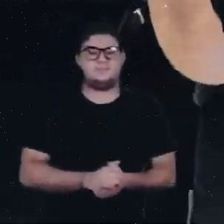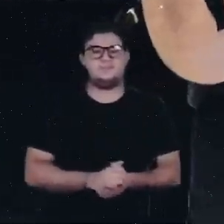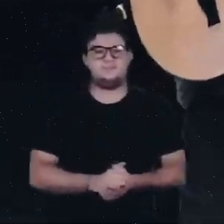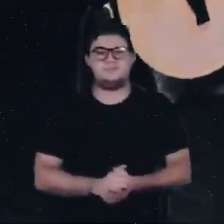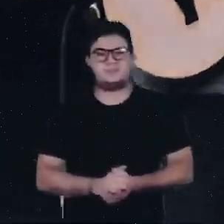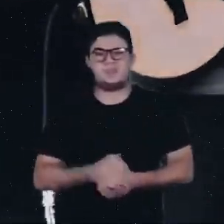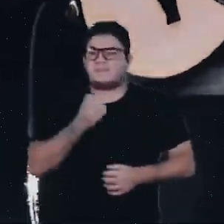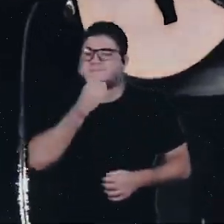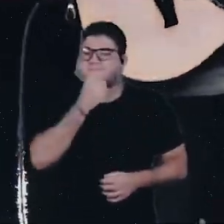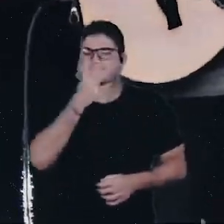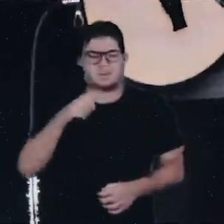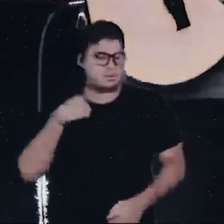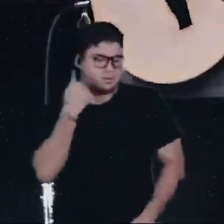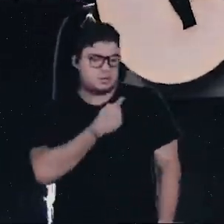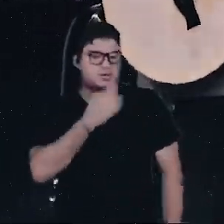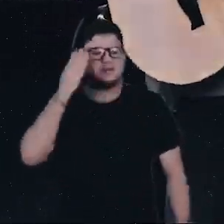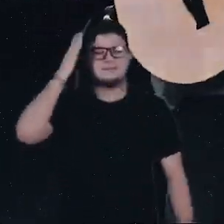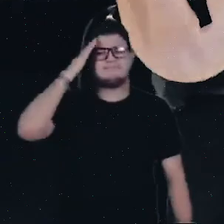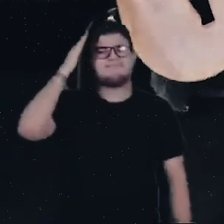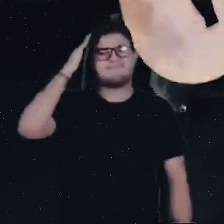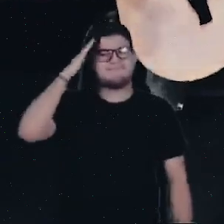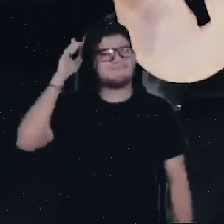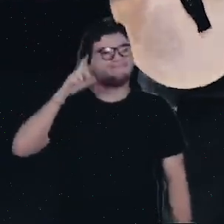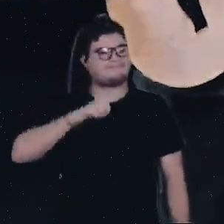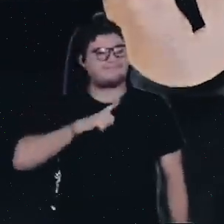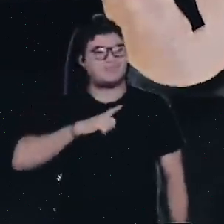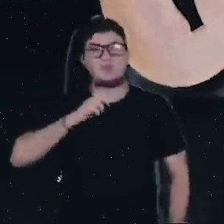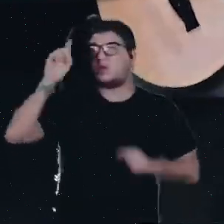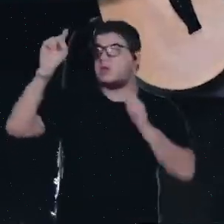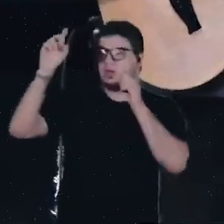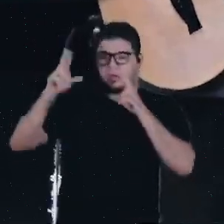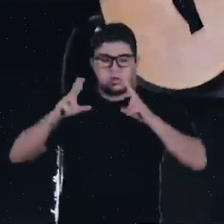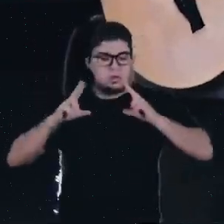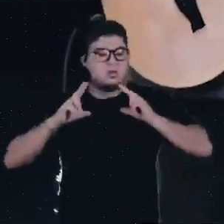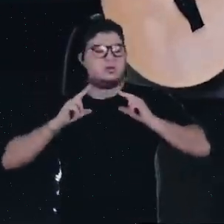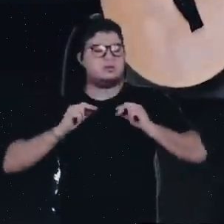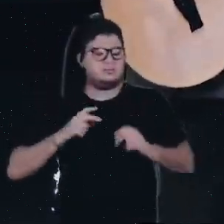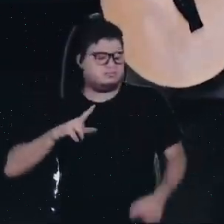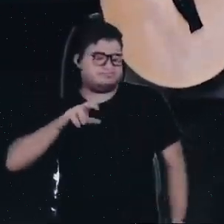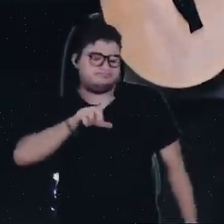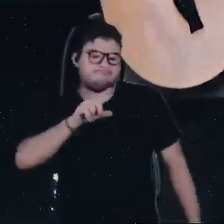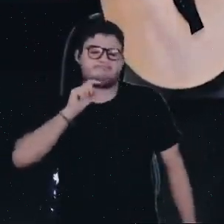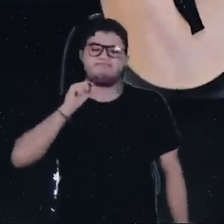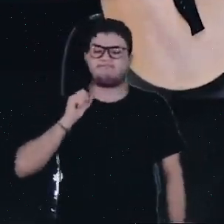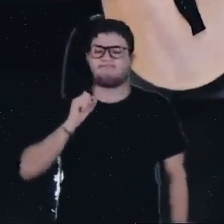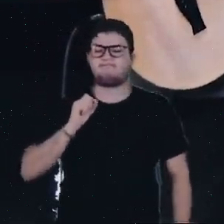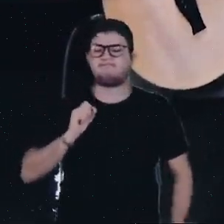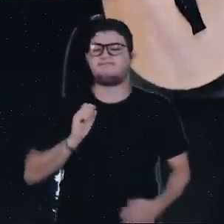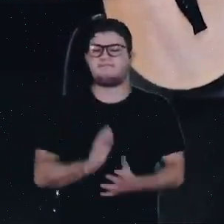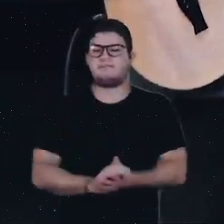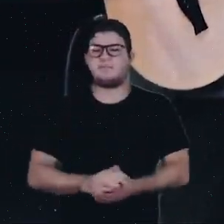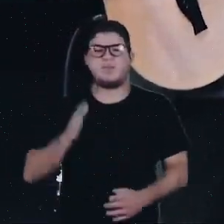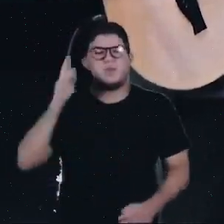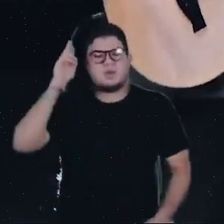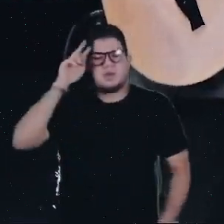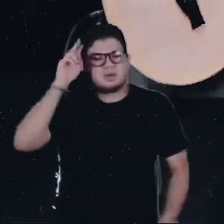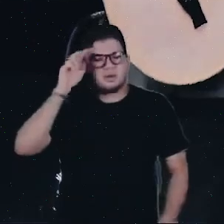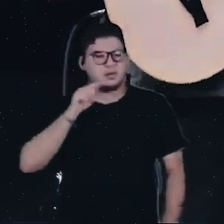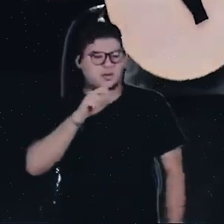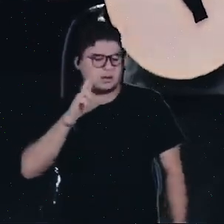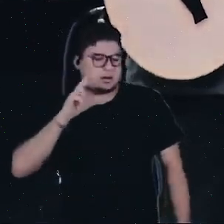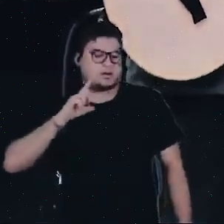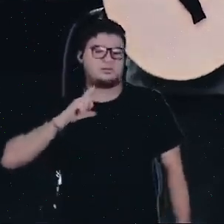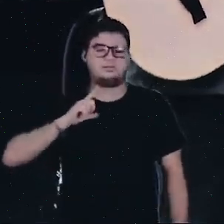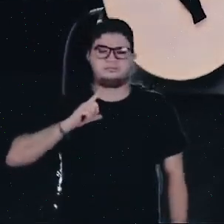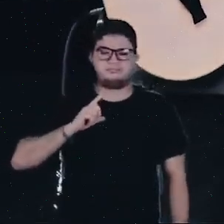É tão bom quando a gente entende que tem alguém que nos escolhe. É ou não é? Lembra quando eu disse assim: ele escolheu nos amar,